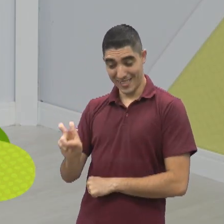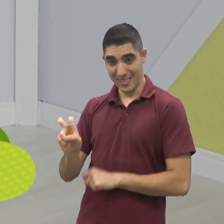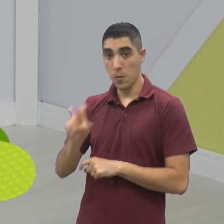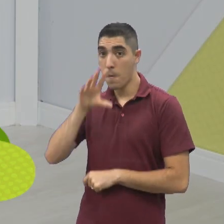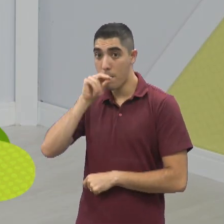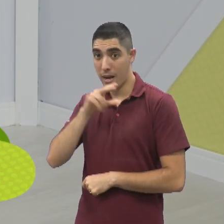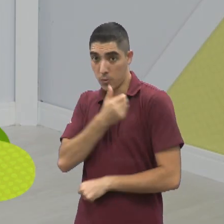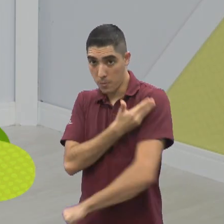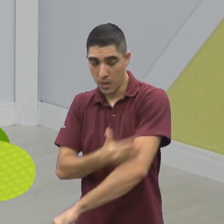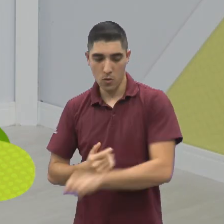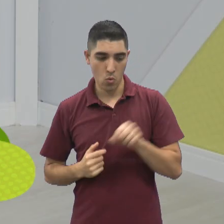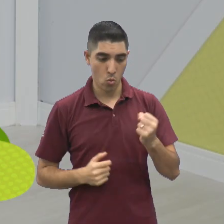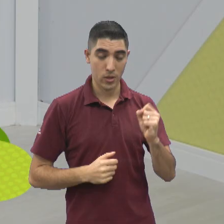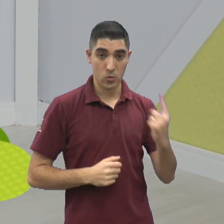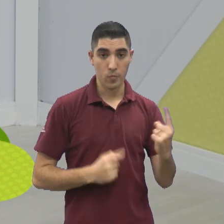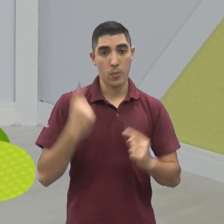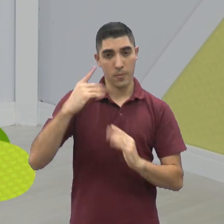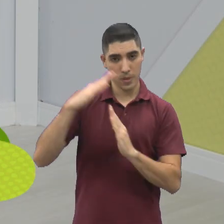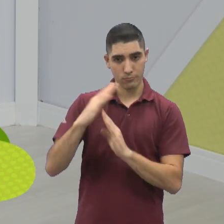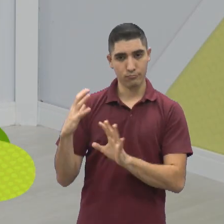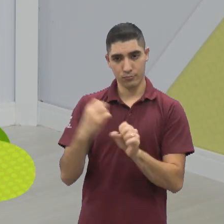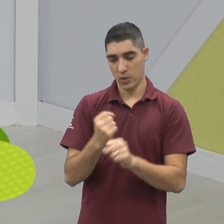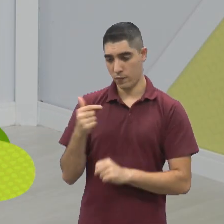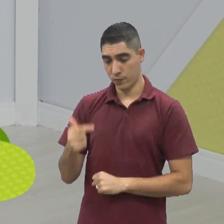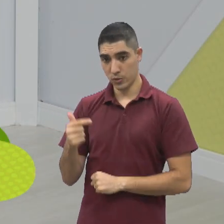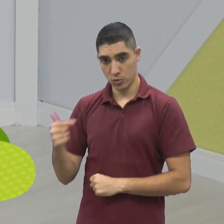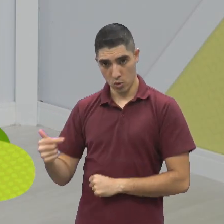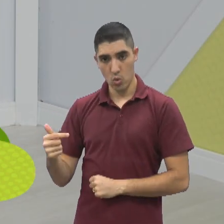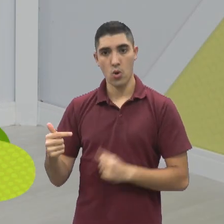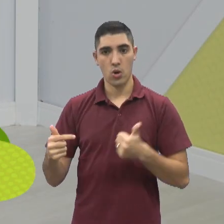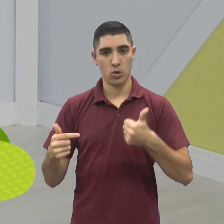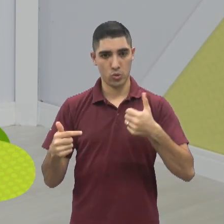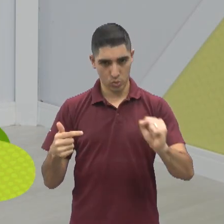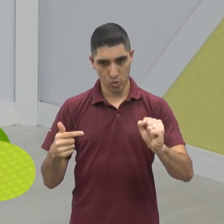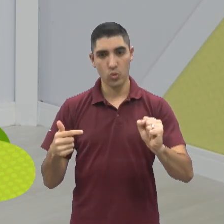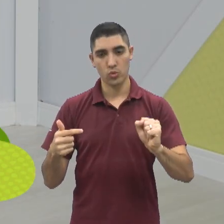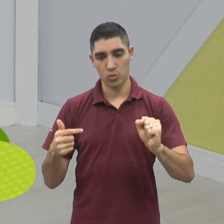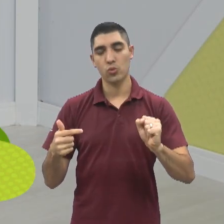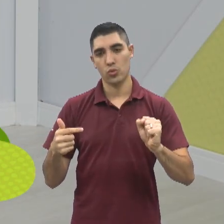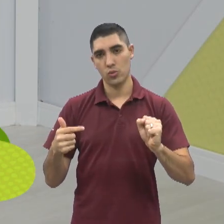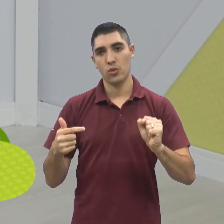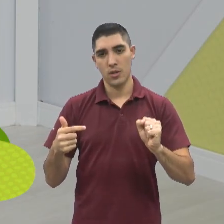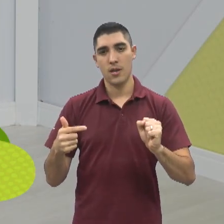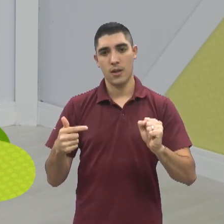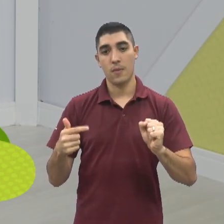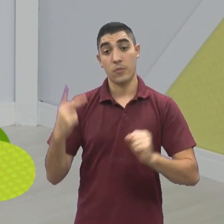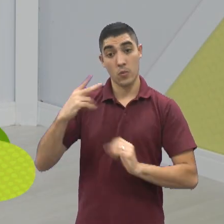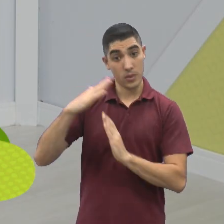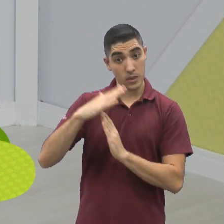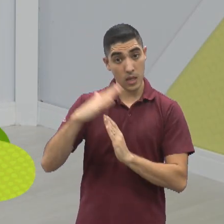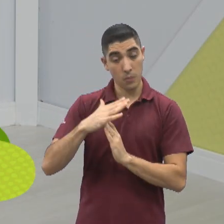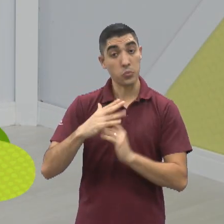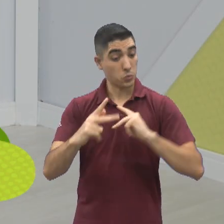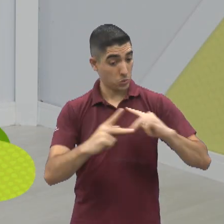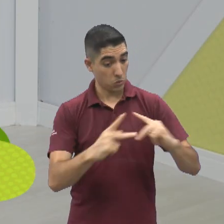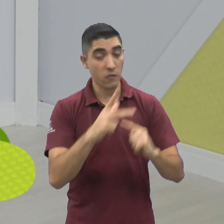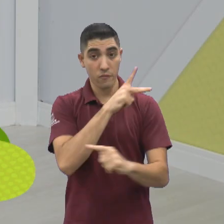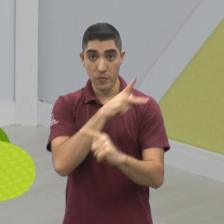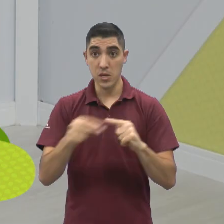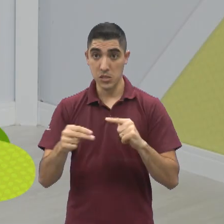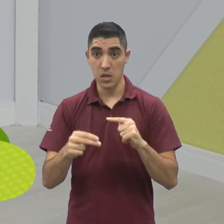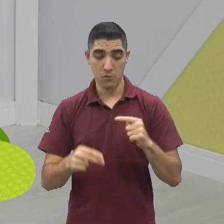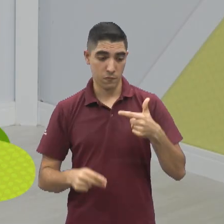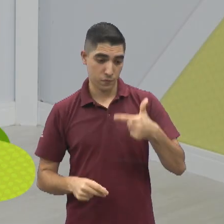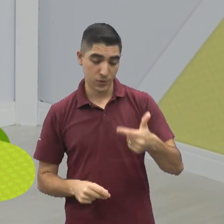quarto vencido pelo Pato, 22-18, segundo período, melhor dizendo, vencido pelo São